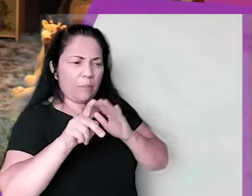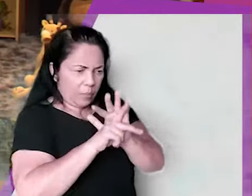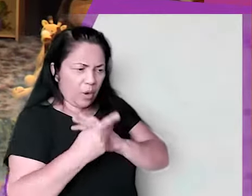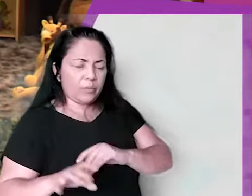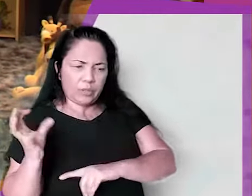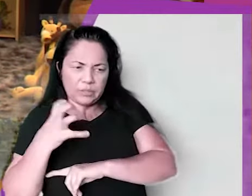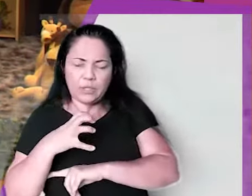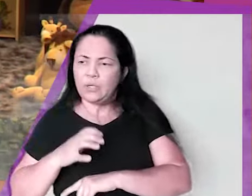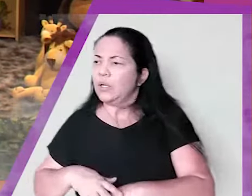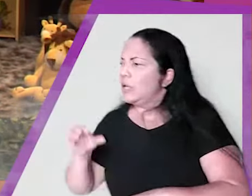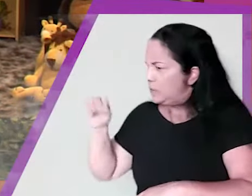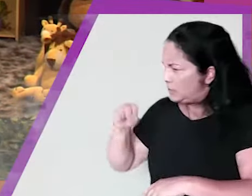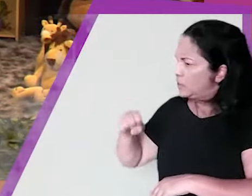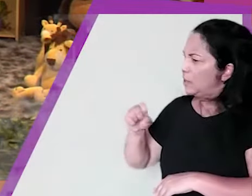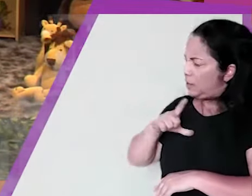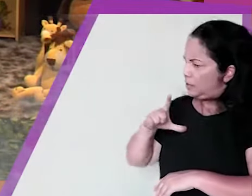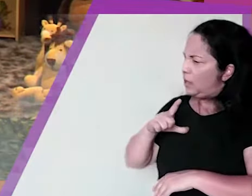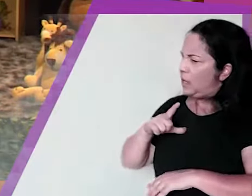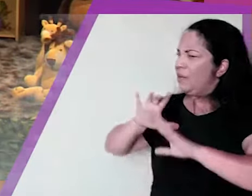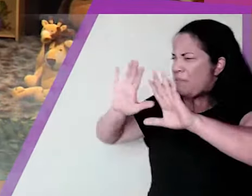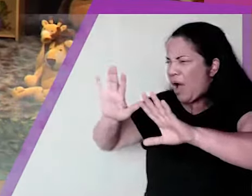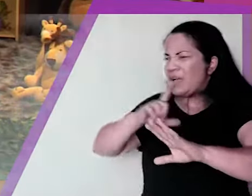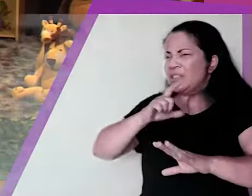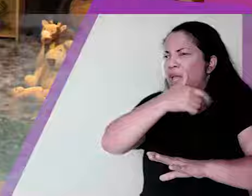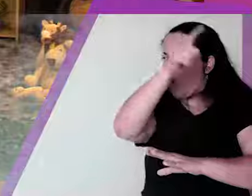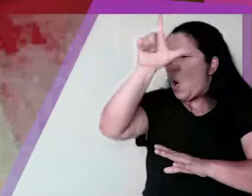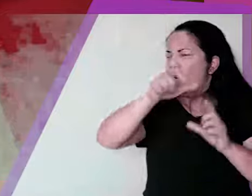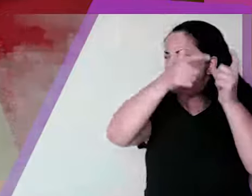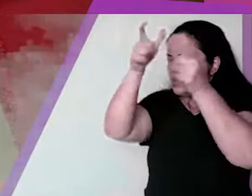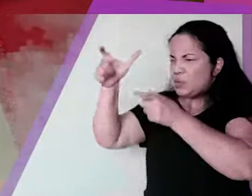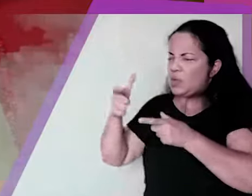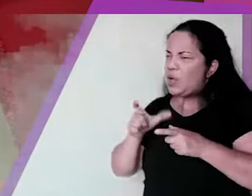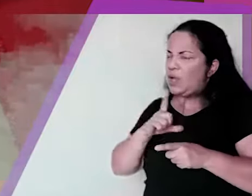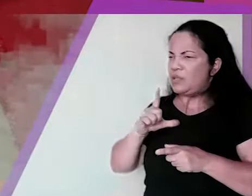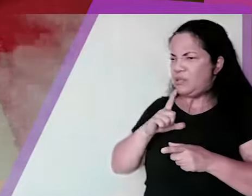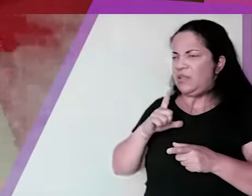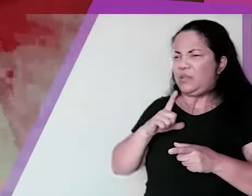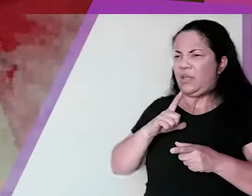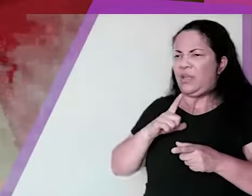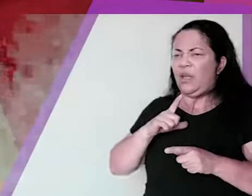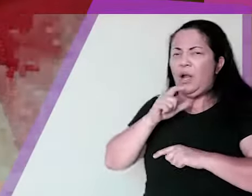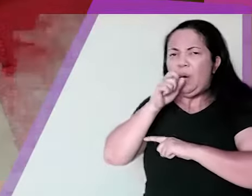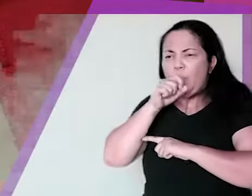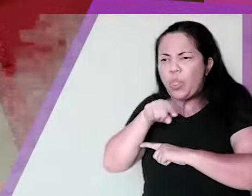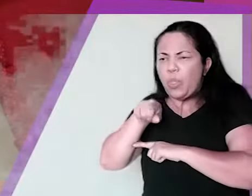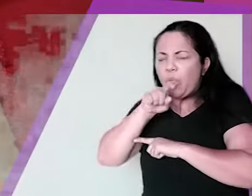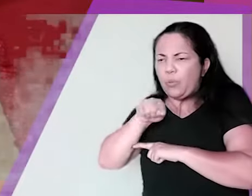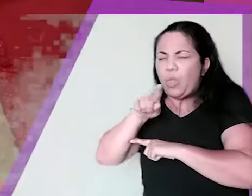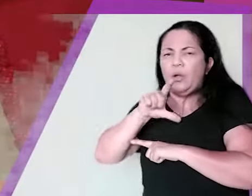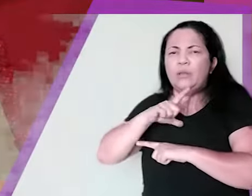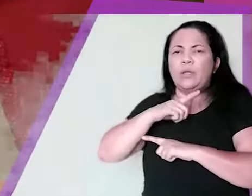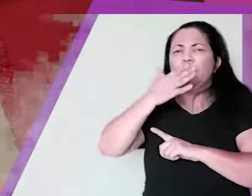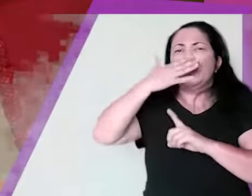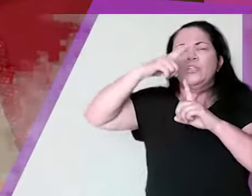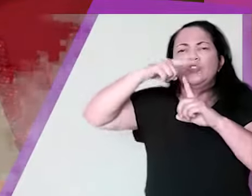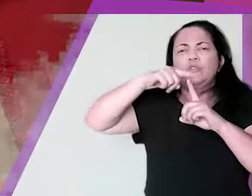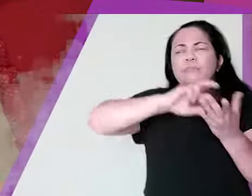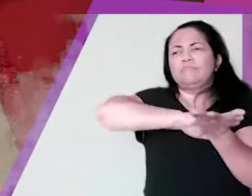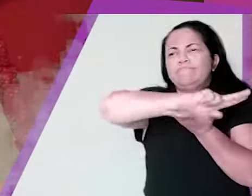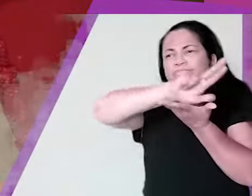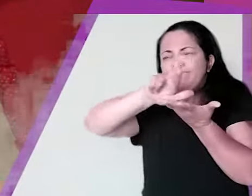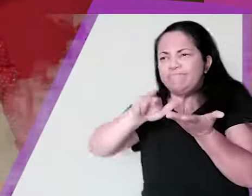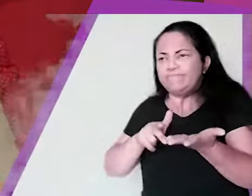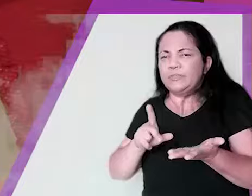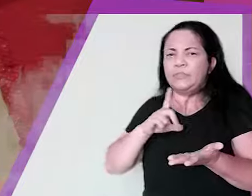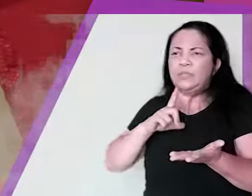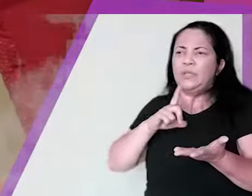Cerrado também? Ele é um animal presente no Cerrado, é do Cerrado. Ele está em outros lugares também, mas tem até o calango do